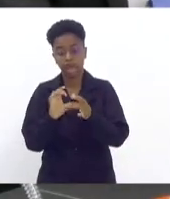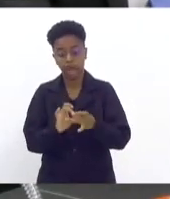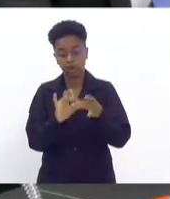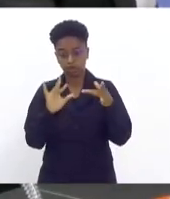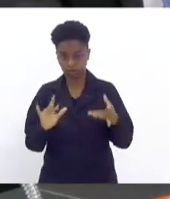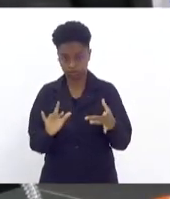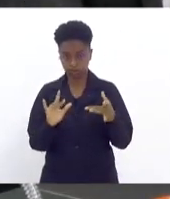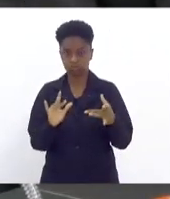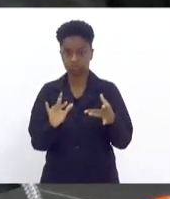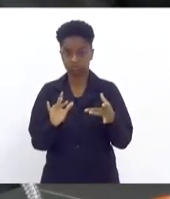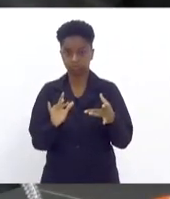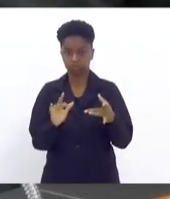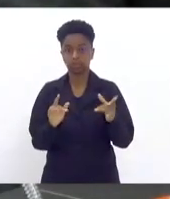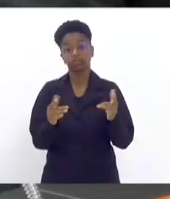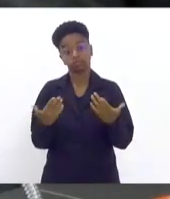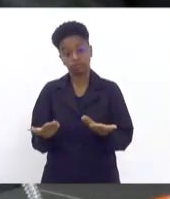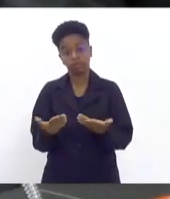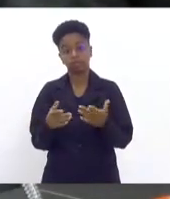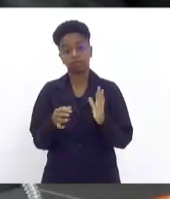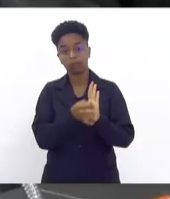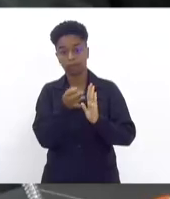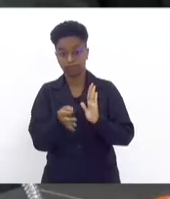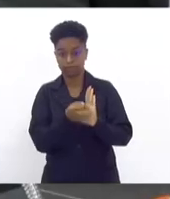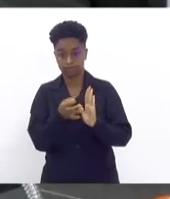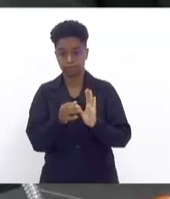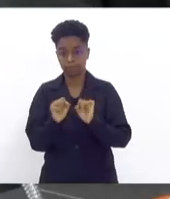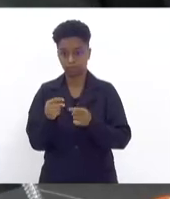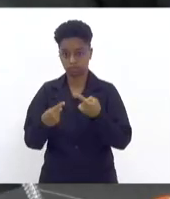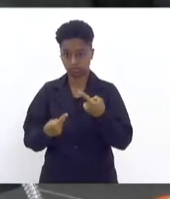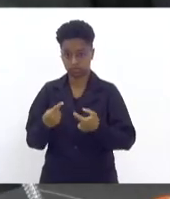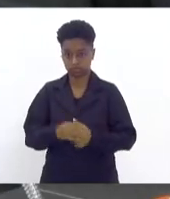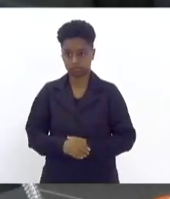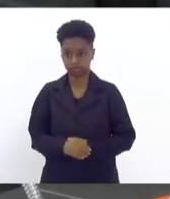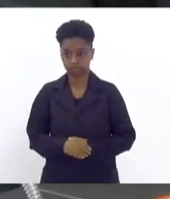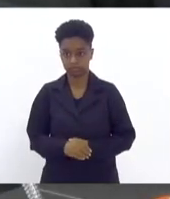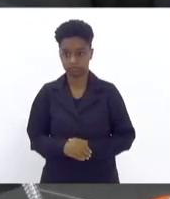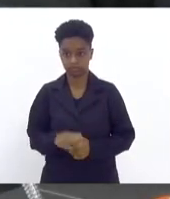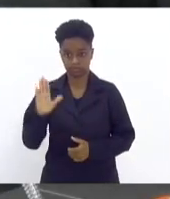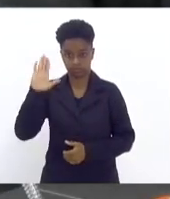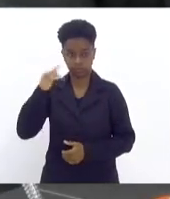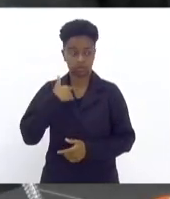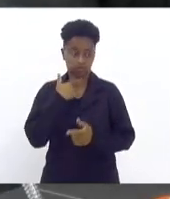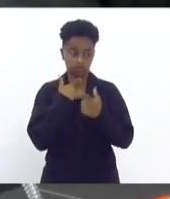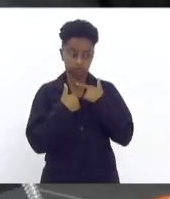autorizativo e é nesse sentido o parecer. Em discussão. Presidente, eu queria